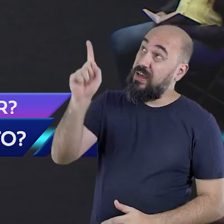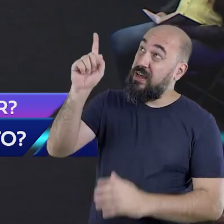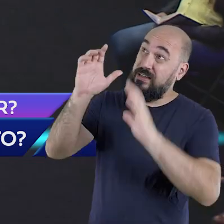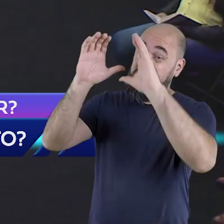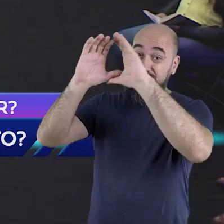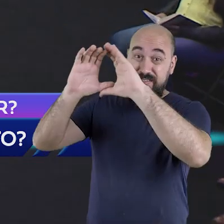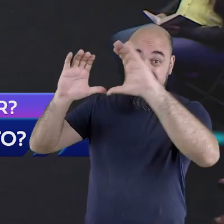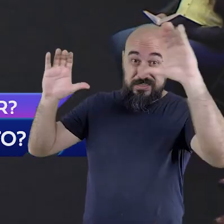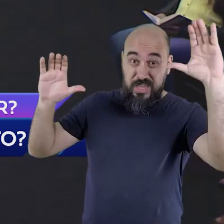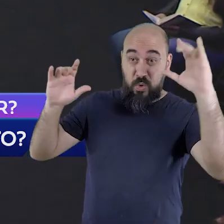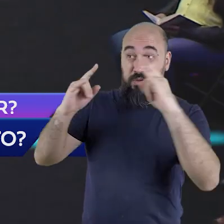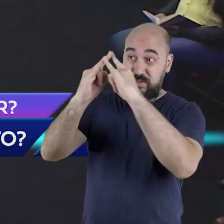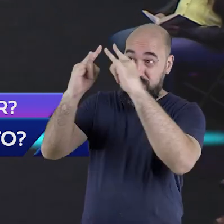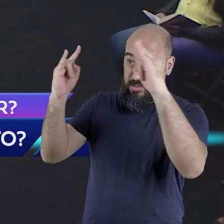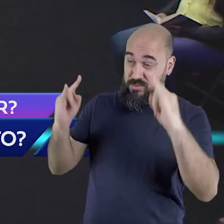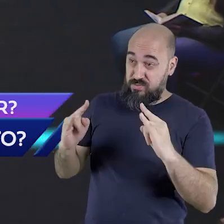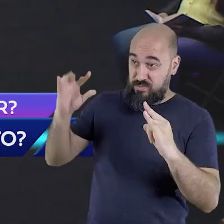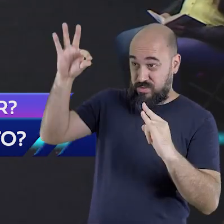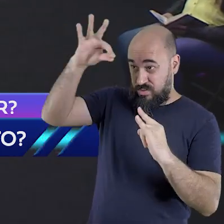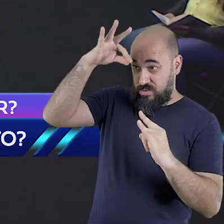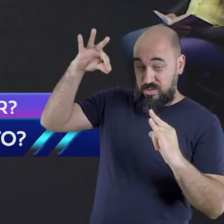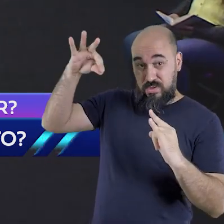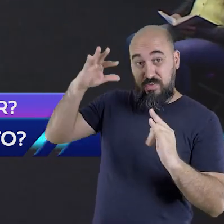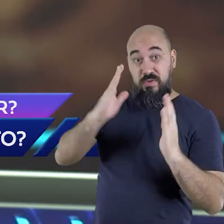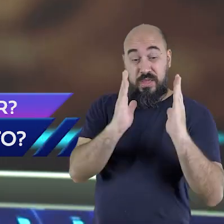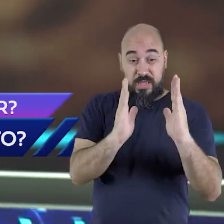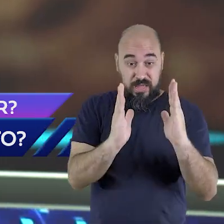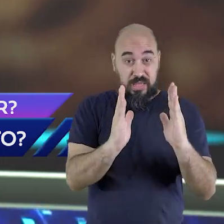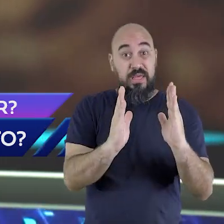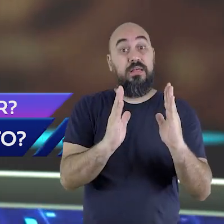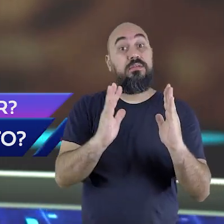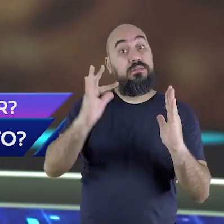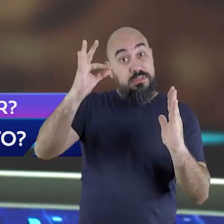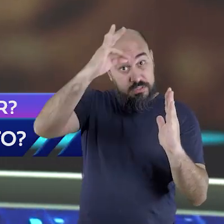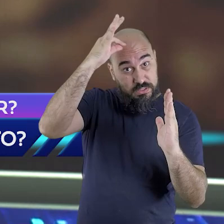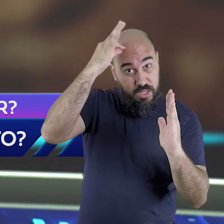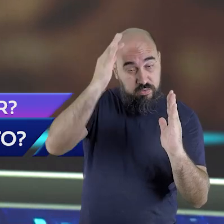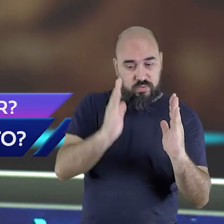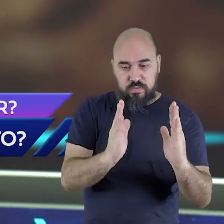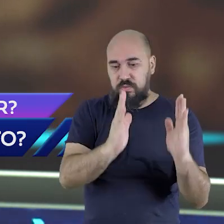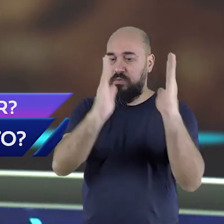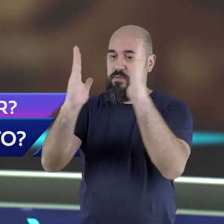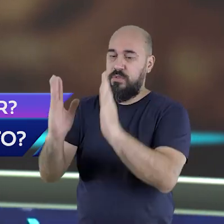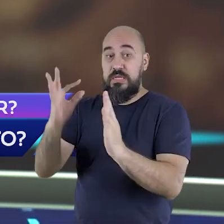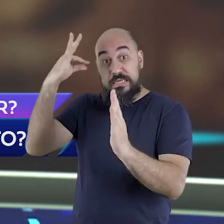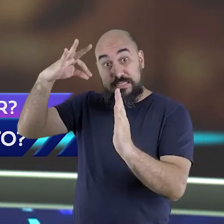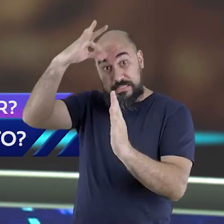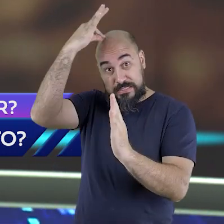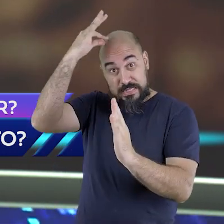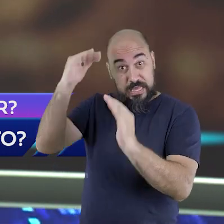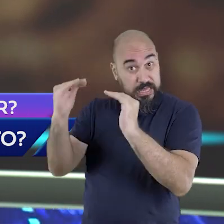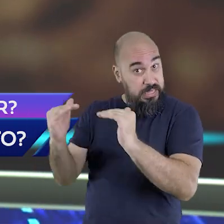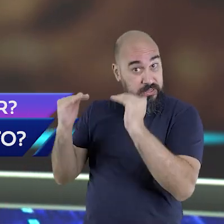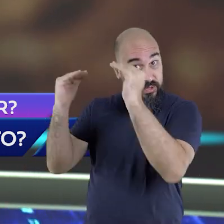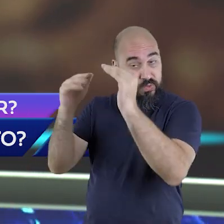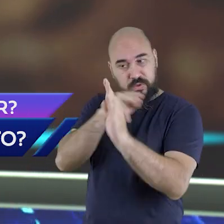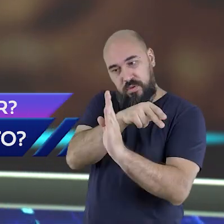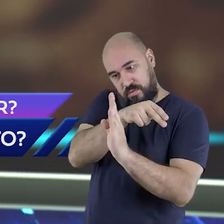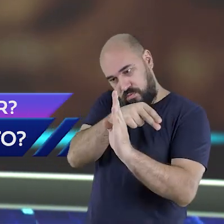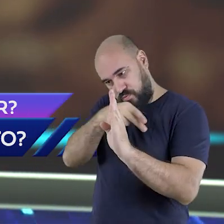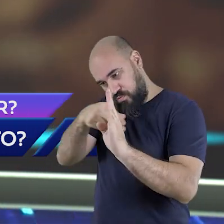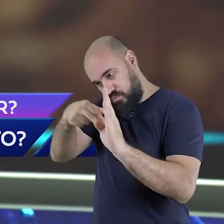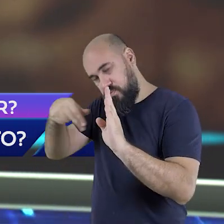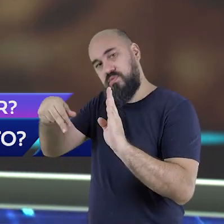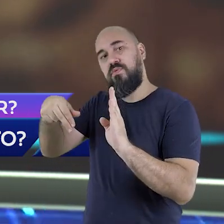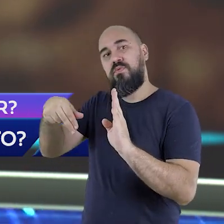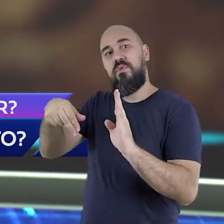no santuário celestial. Jesus passa para a última fase do seu juízo, onde cada um dos